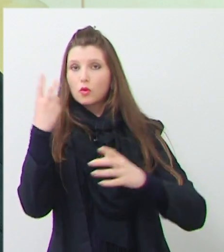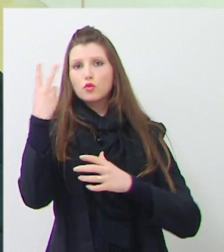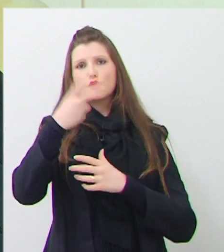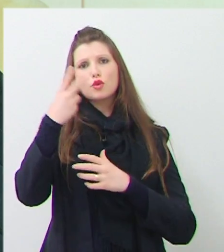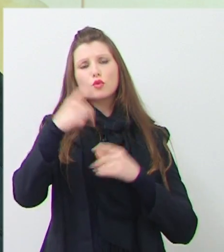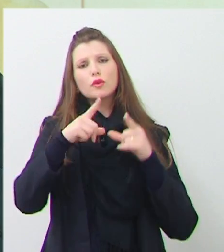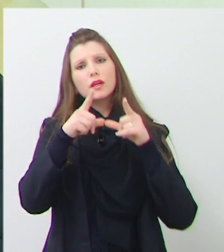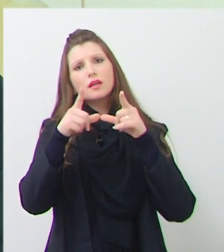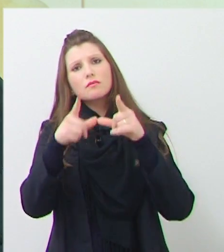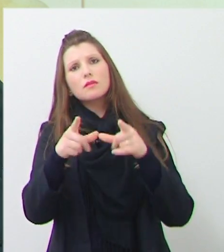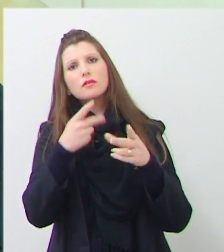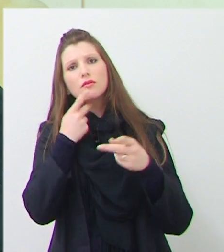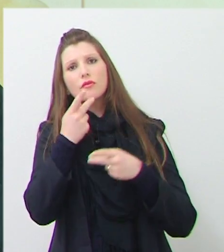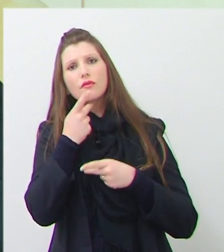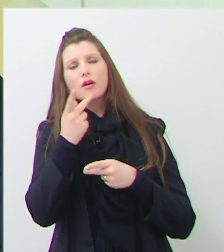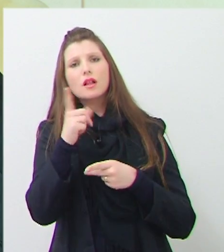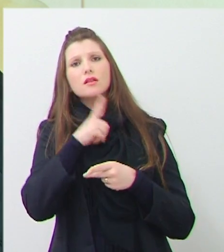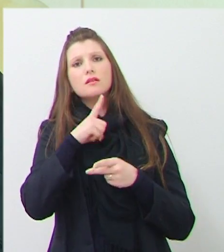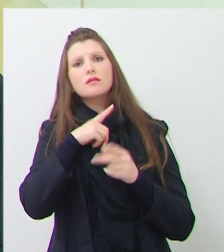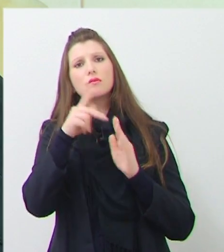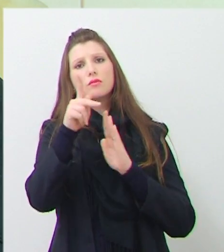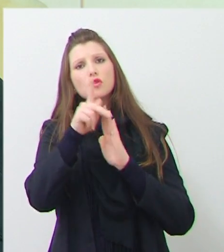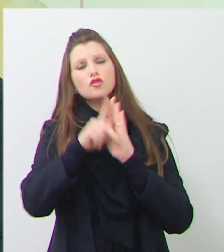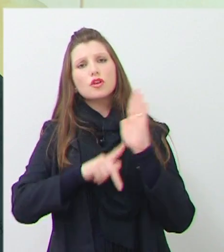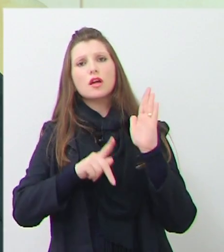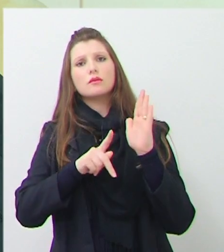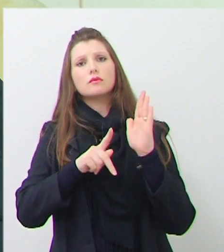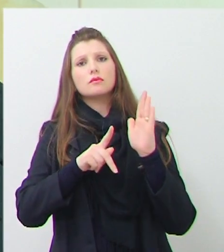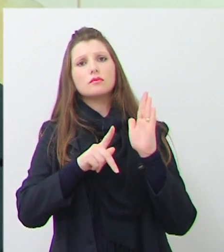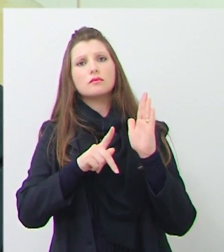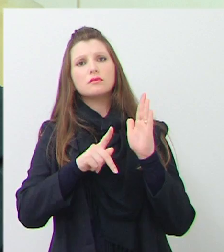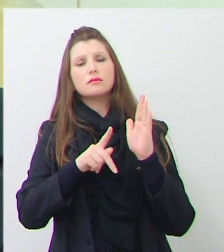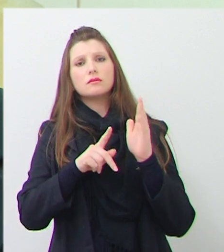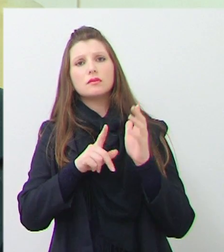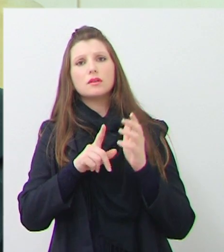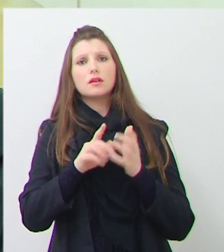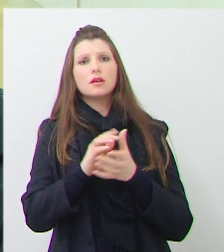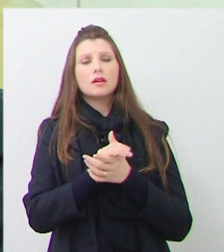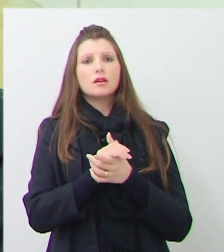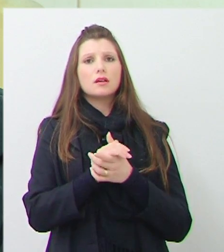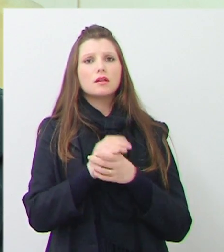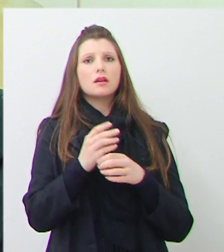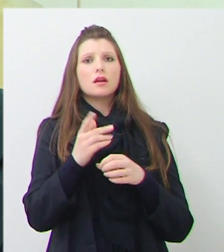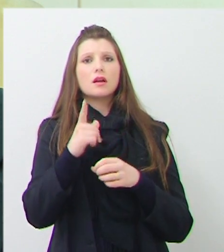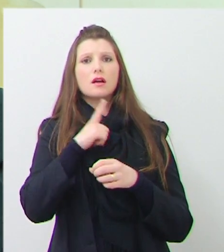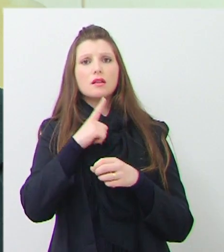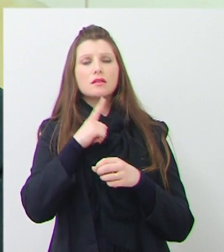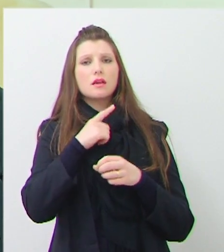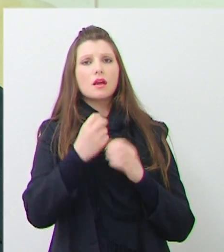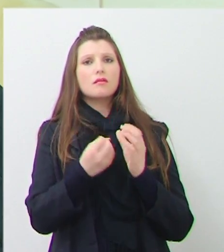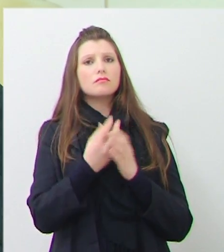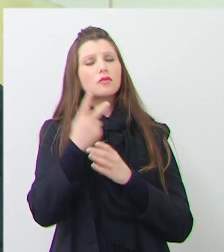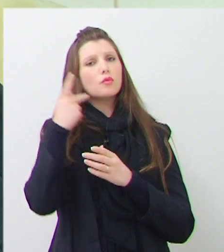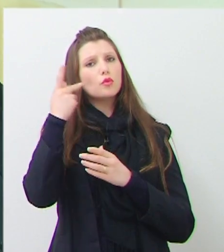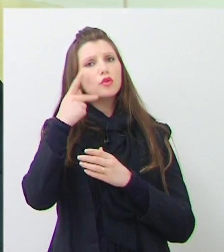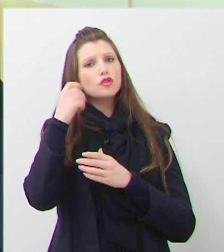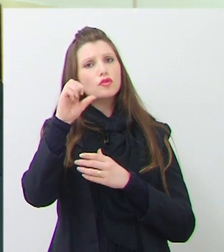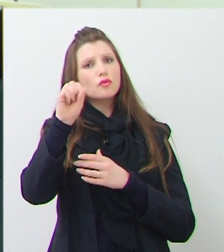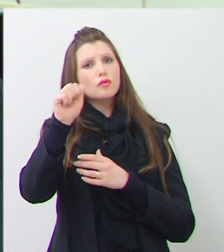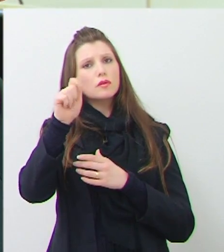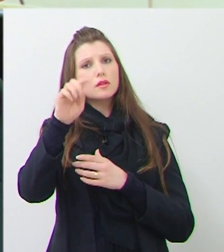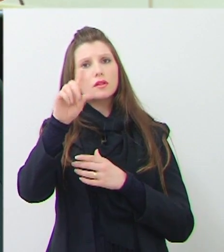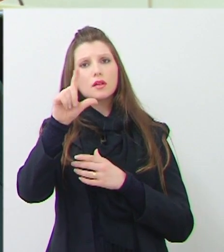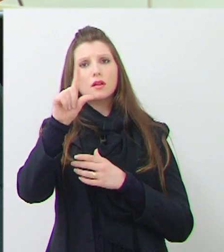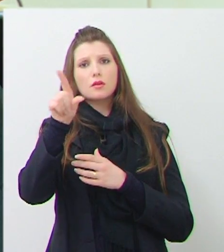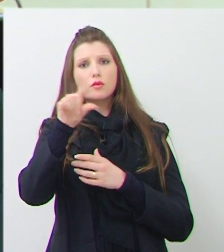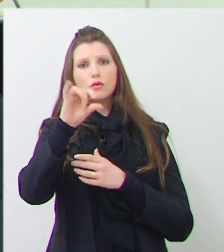requerimento, ele fala da existência de um projeto de revitalização? Isso é uma praça dos desaparecidos políticos, lá no bairro Santa Luzia, onde